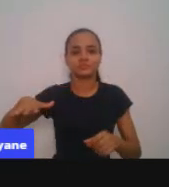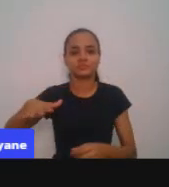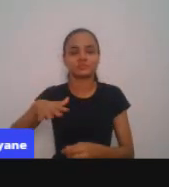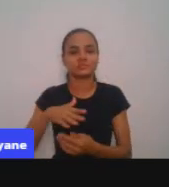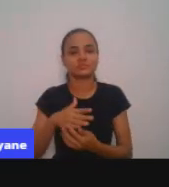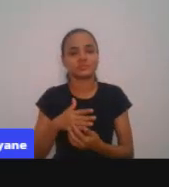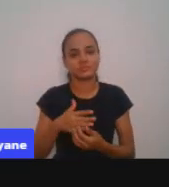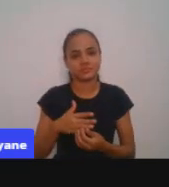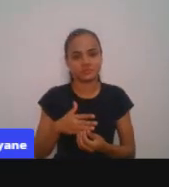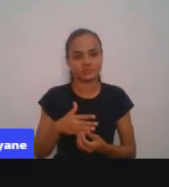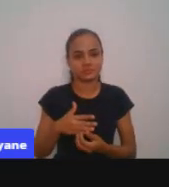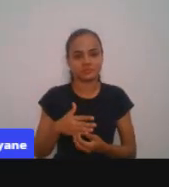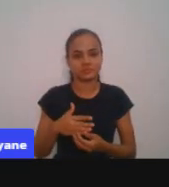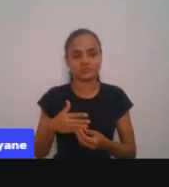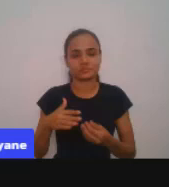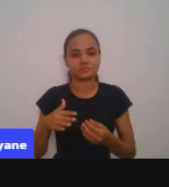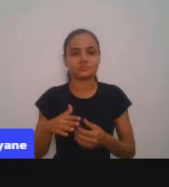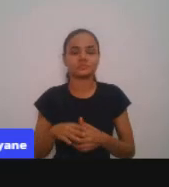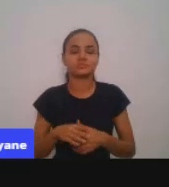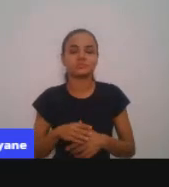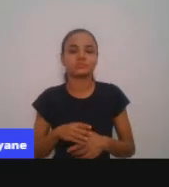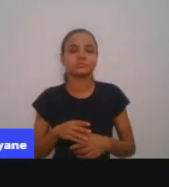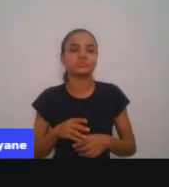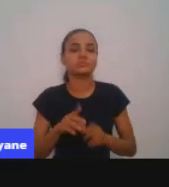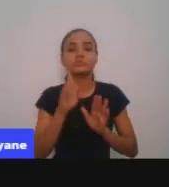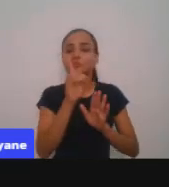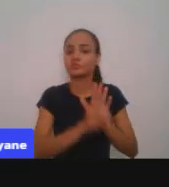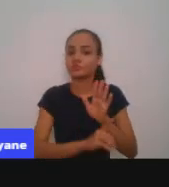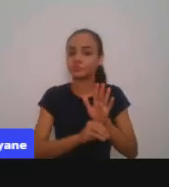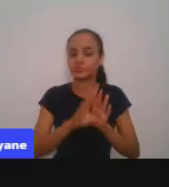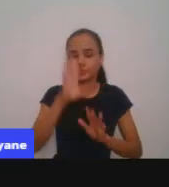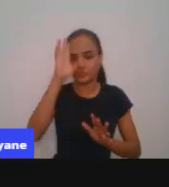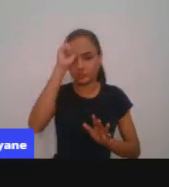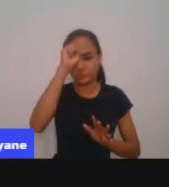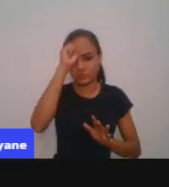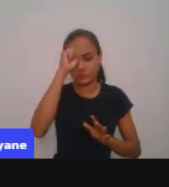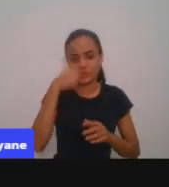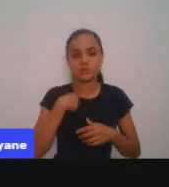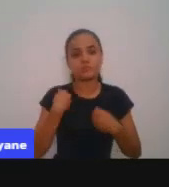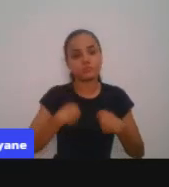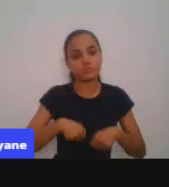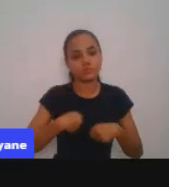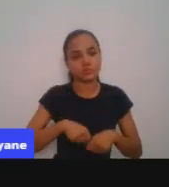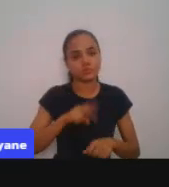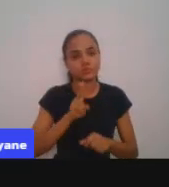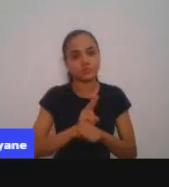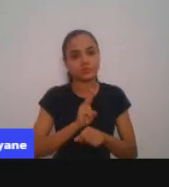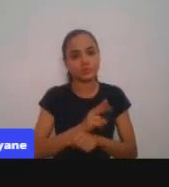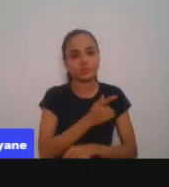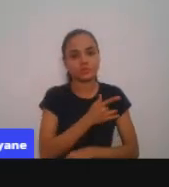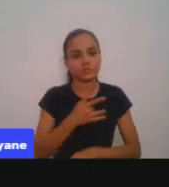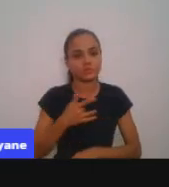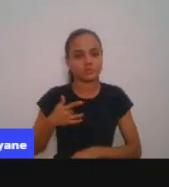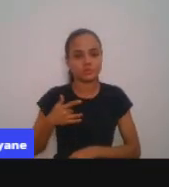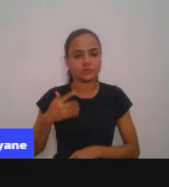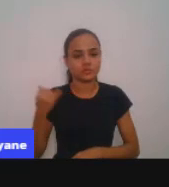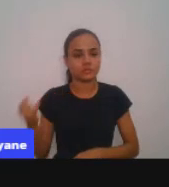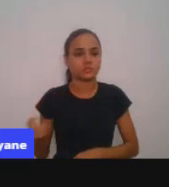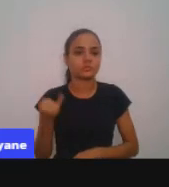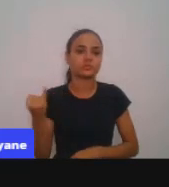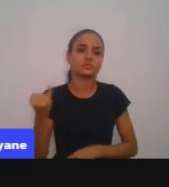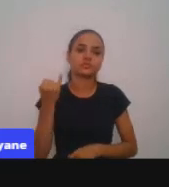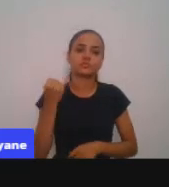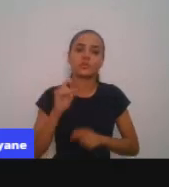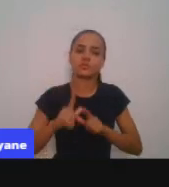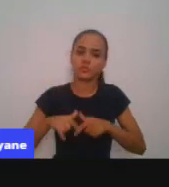nos direitos de aprendizagem. Então, assim, eu preciso cuidar da saúde, isso é primordial. Nós vamos